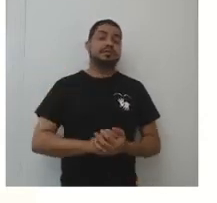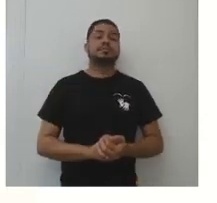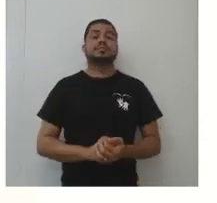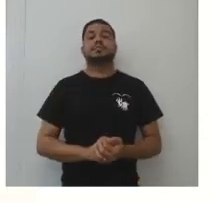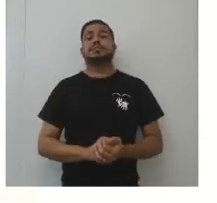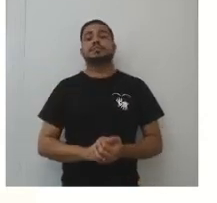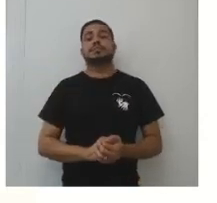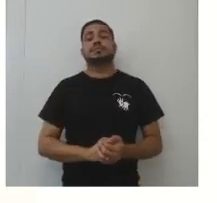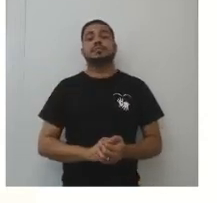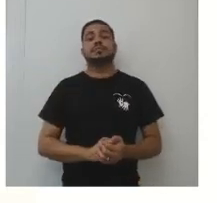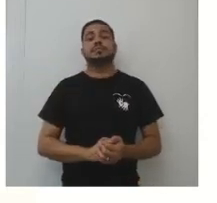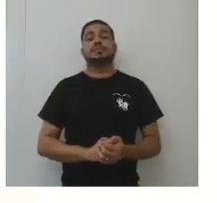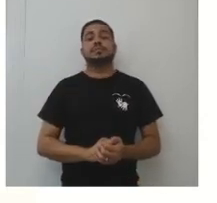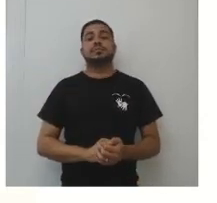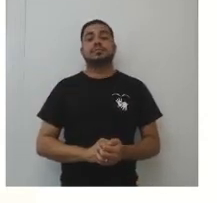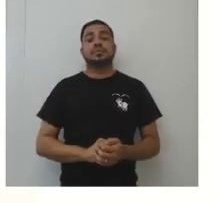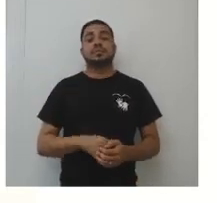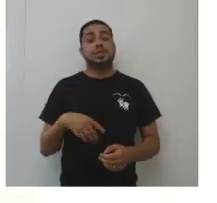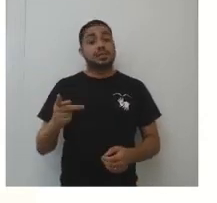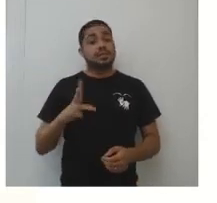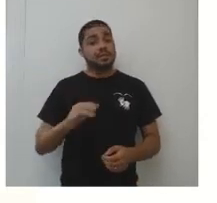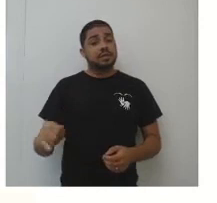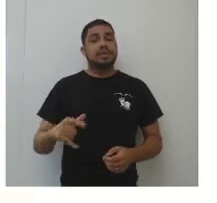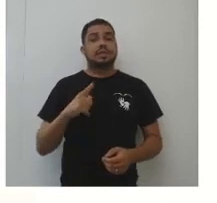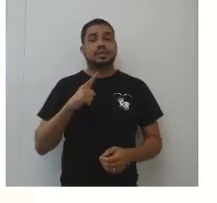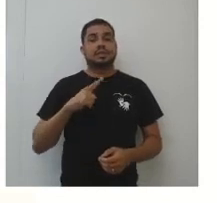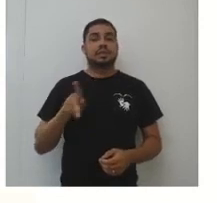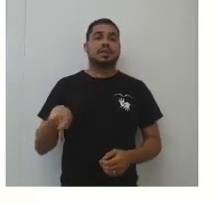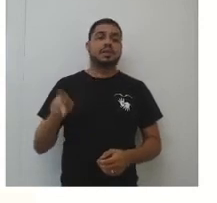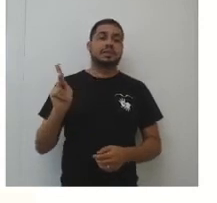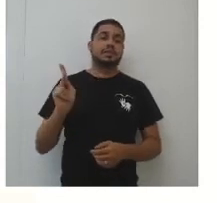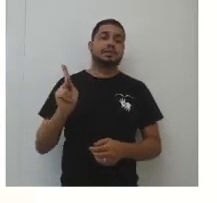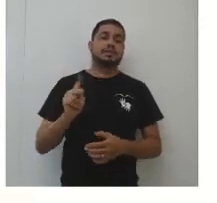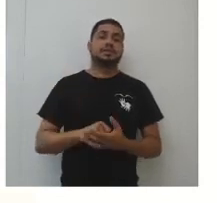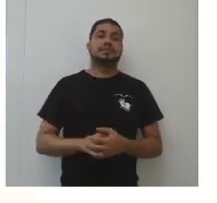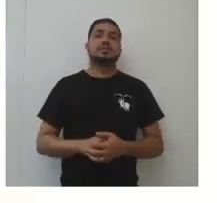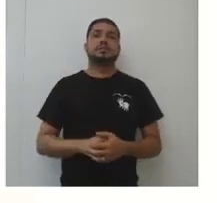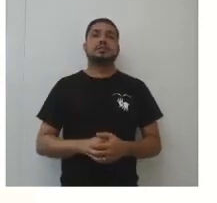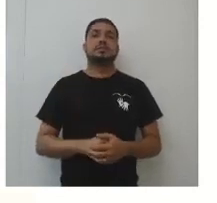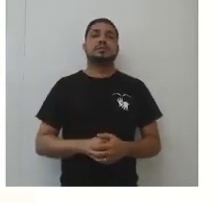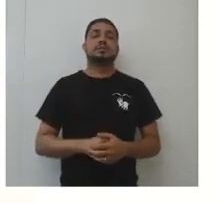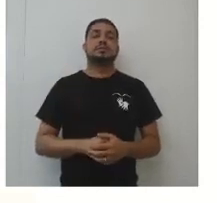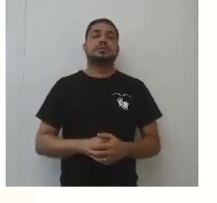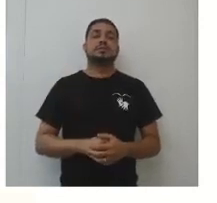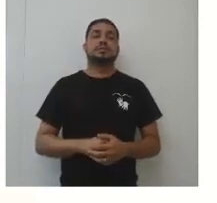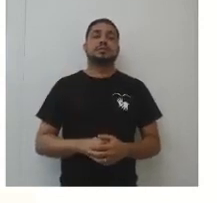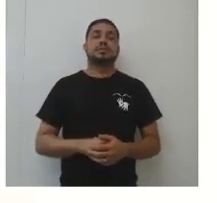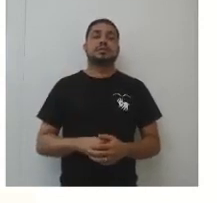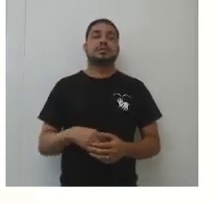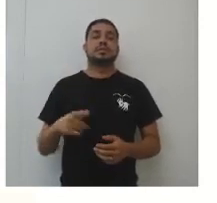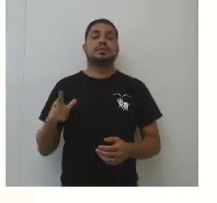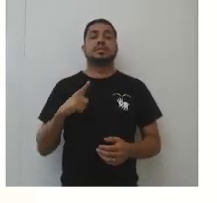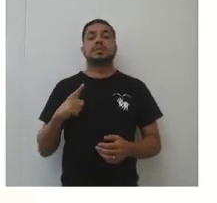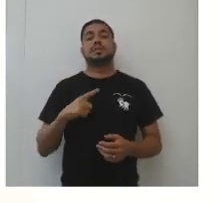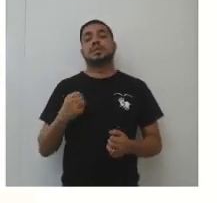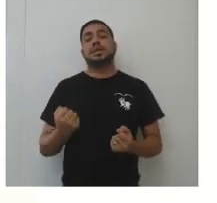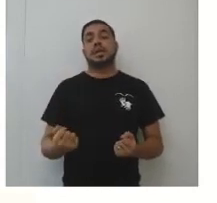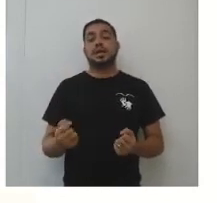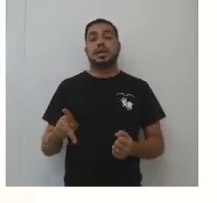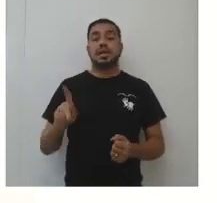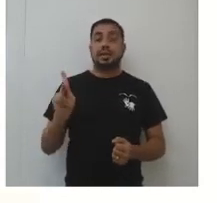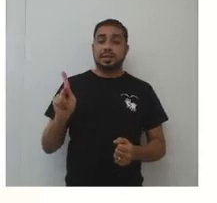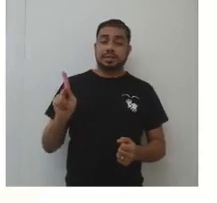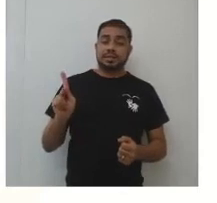carga, o campo E vai ser K, vai ser carga sobre